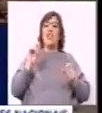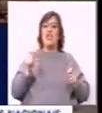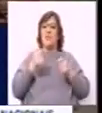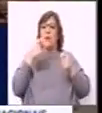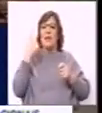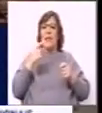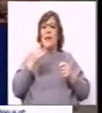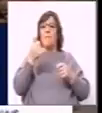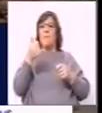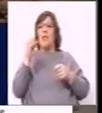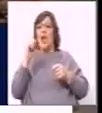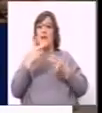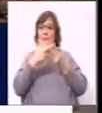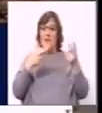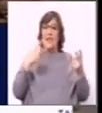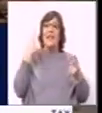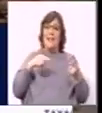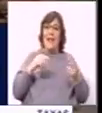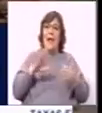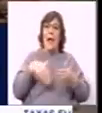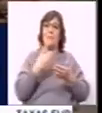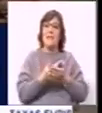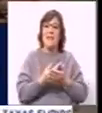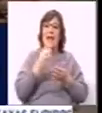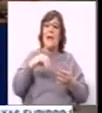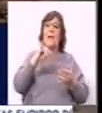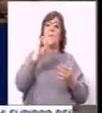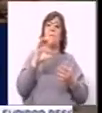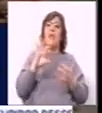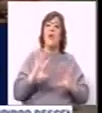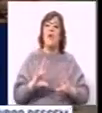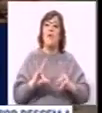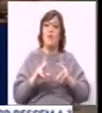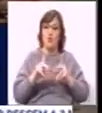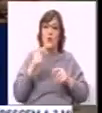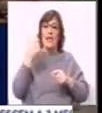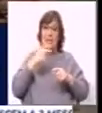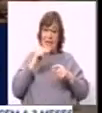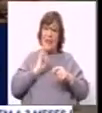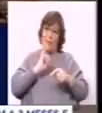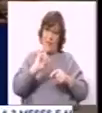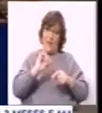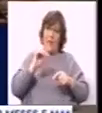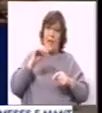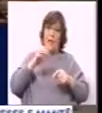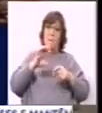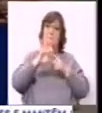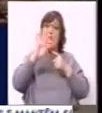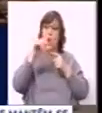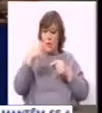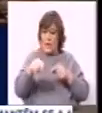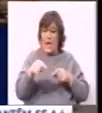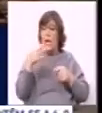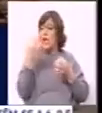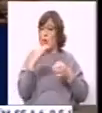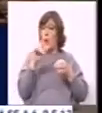melhoria da universidade em que nós apresentamos milho em processo de evolução domingo que nos levaram o fenômeno dos eleição não cultural